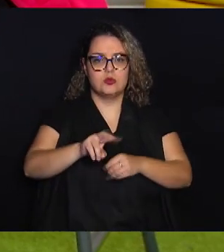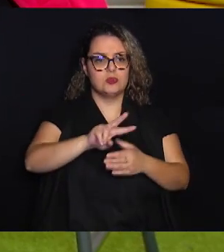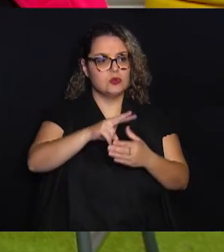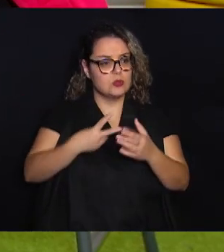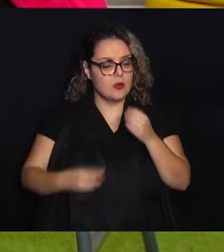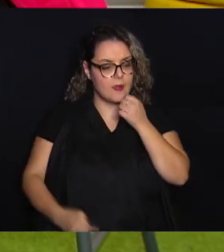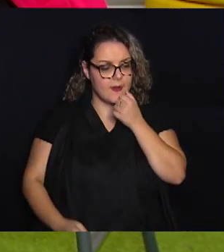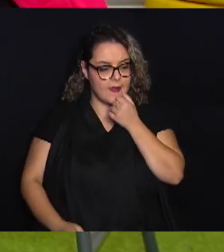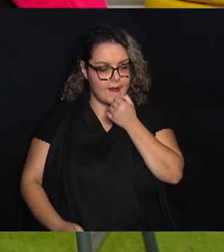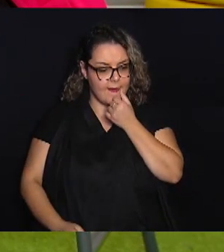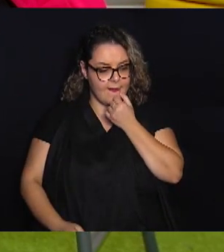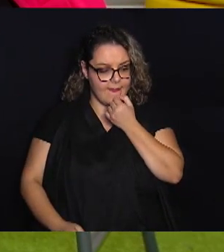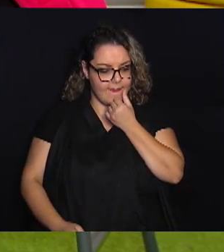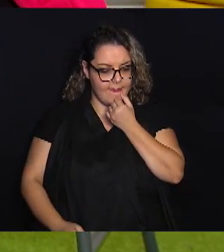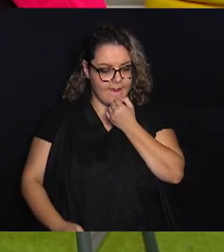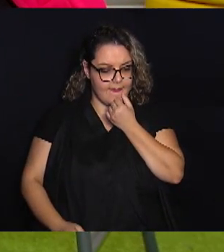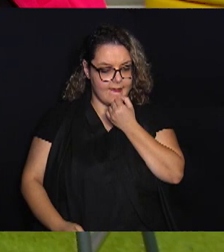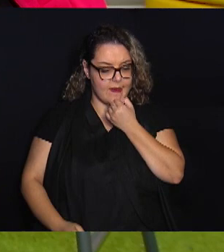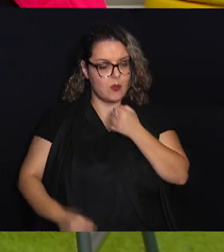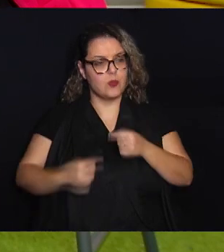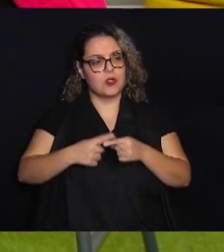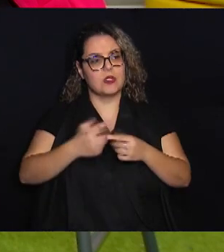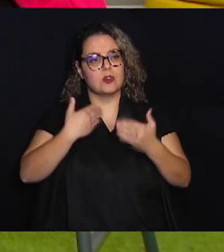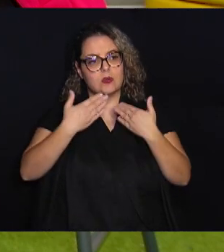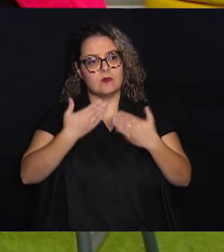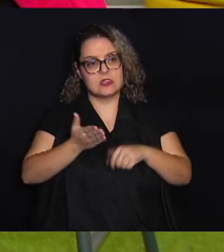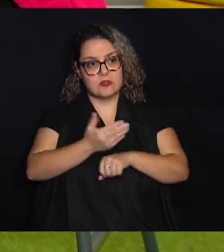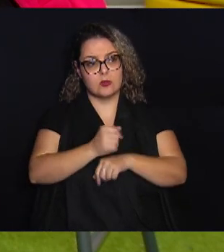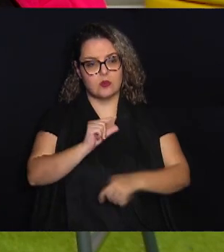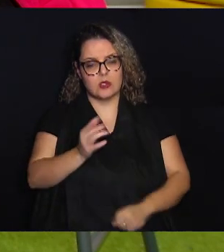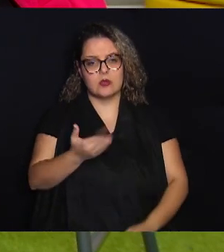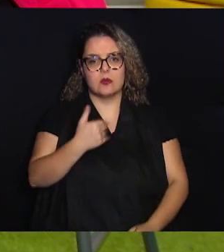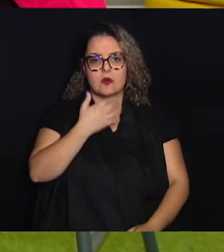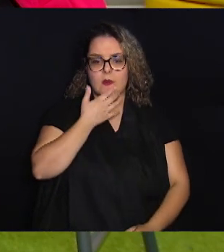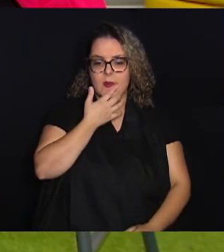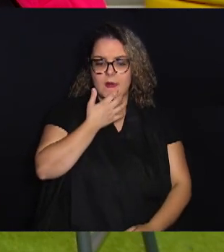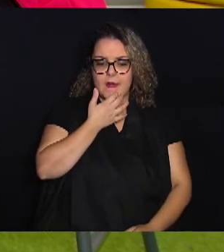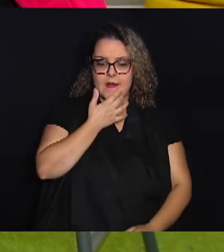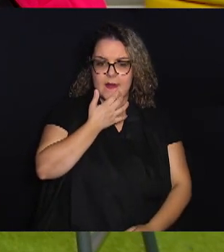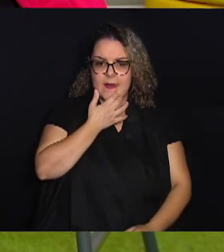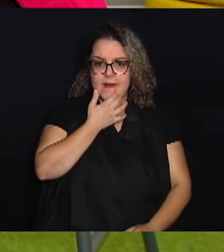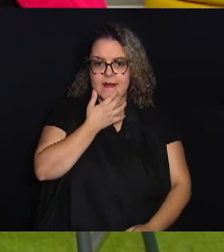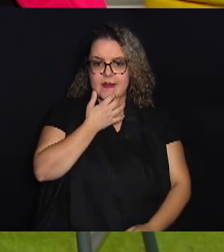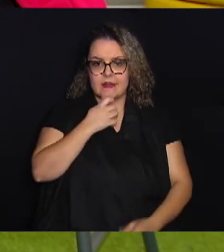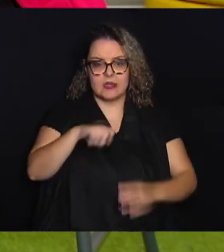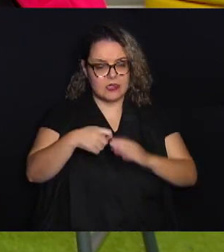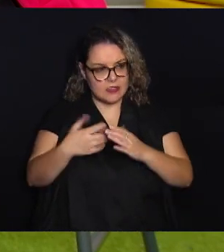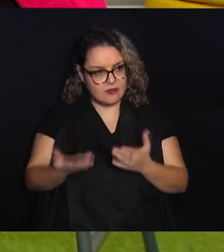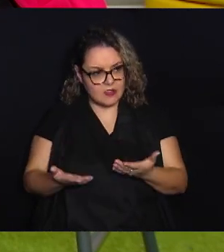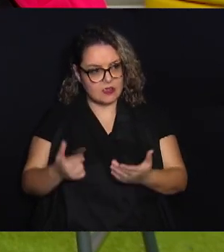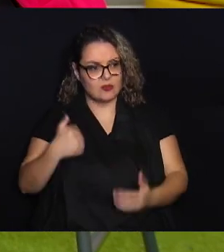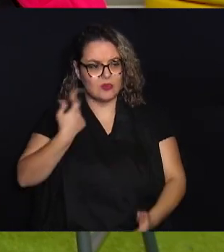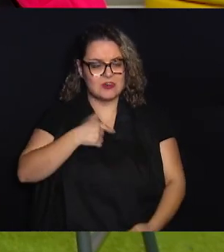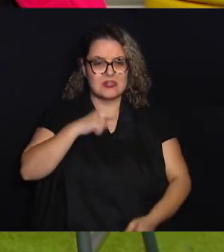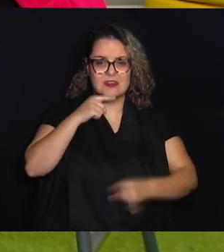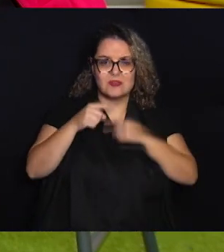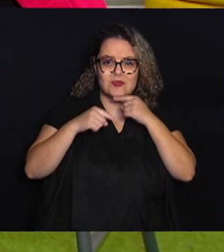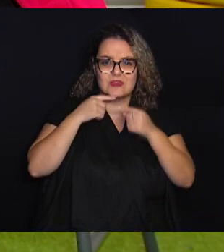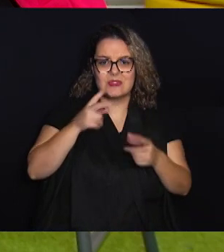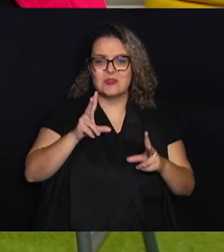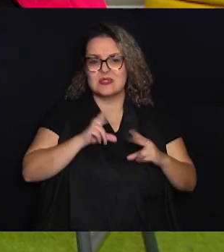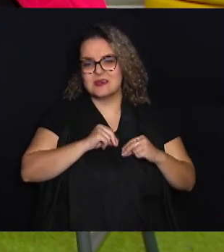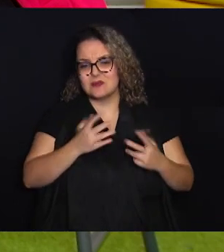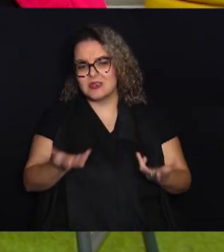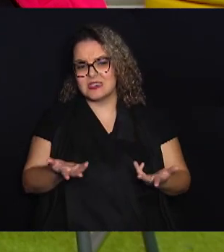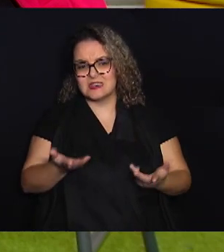bilíngue? Porque nós estávamos, né, Lilian, até conversando um pouquinho antes aqui do quadro, a gente fica na dúvida, às vezes fala, puxa